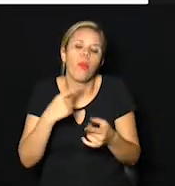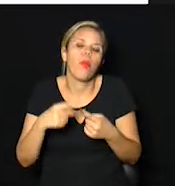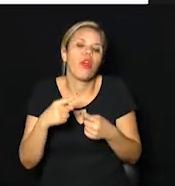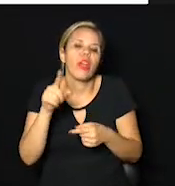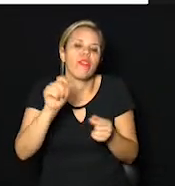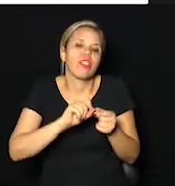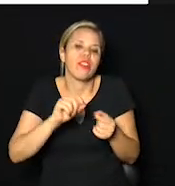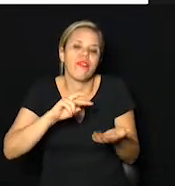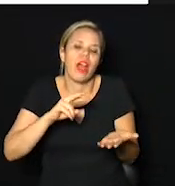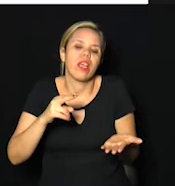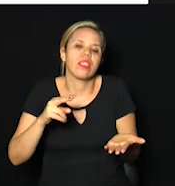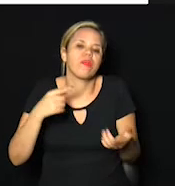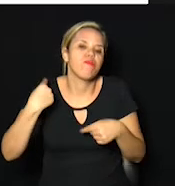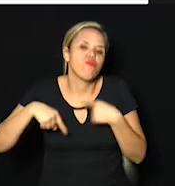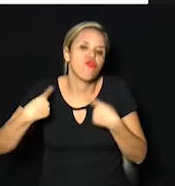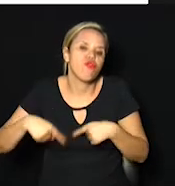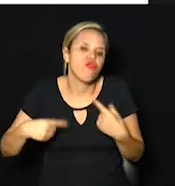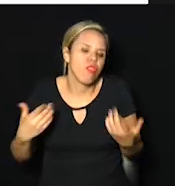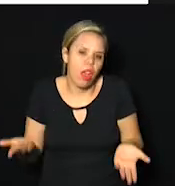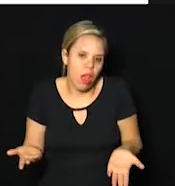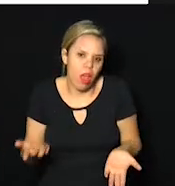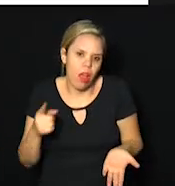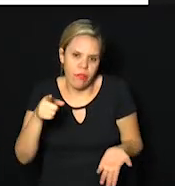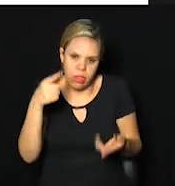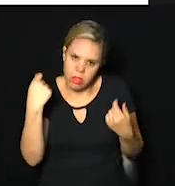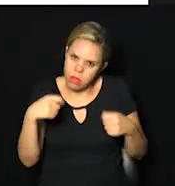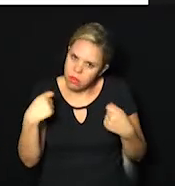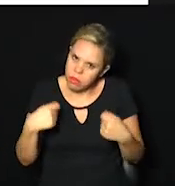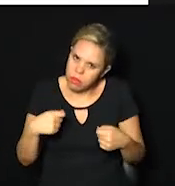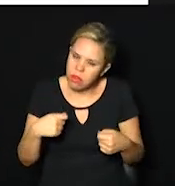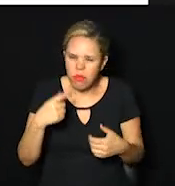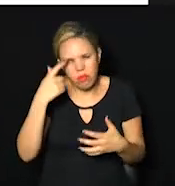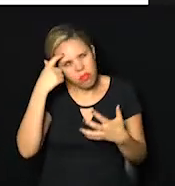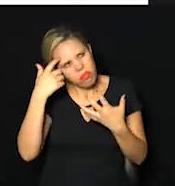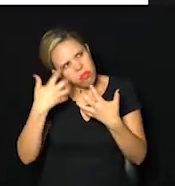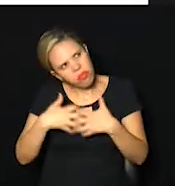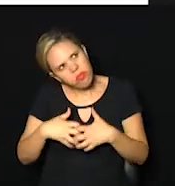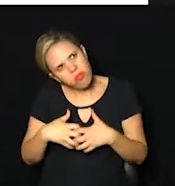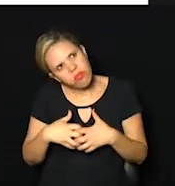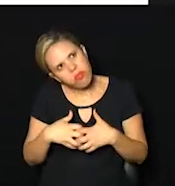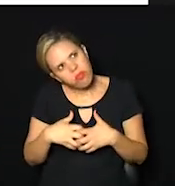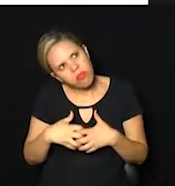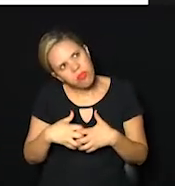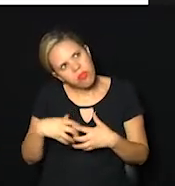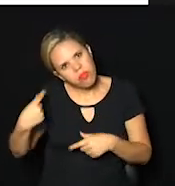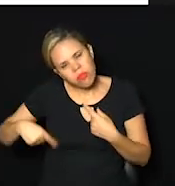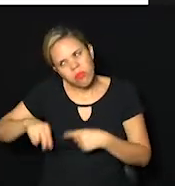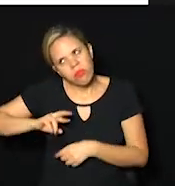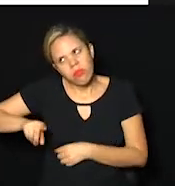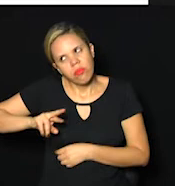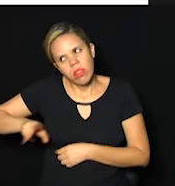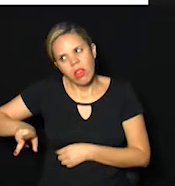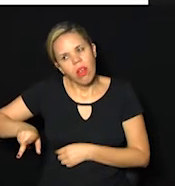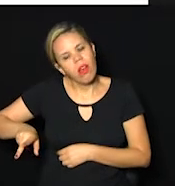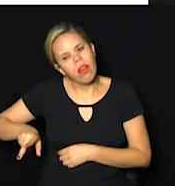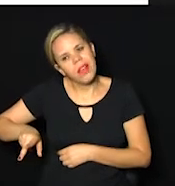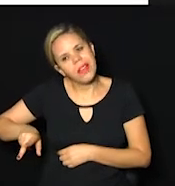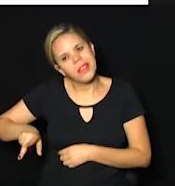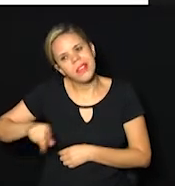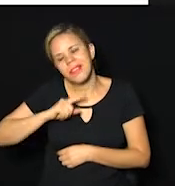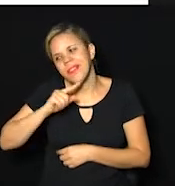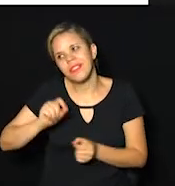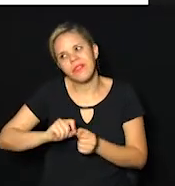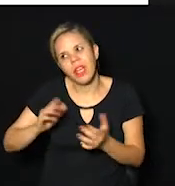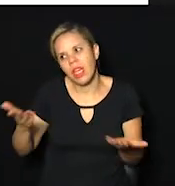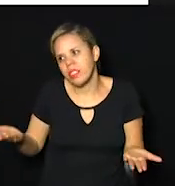política, provavelmente você precisa parar e refletir sobre. Política não é... ninguém faz política,